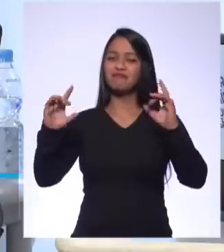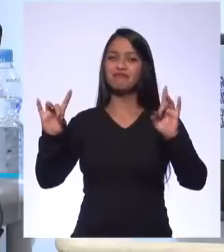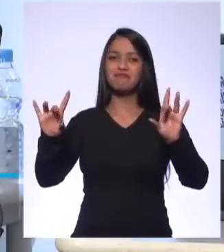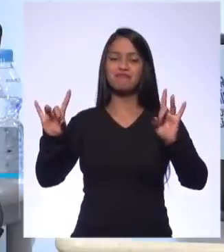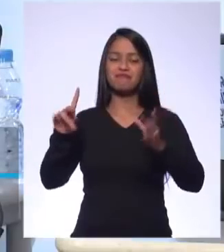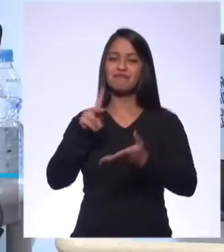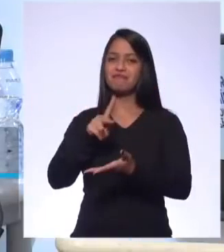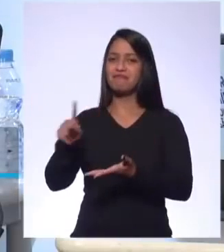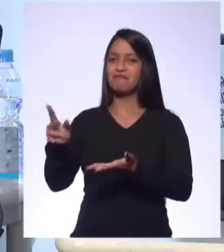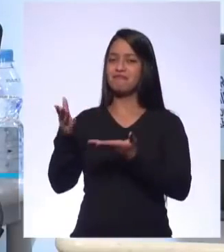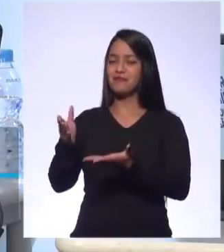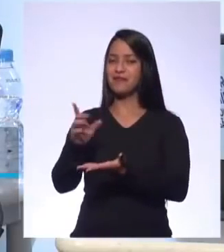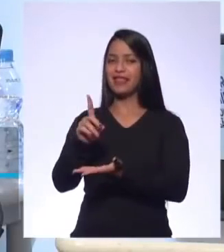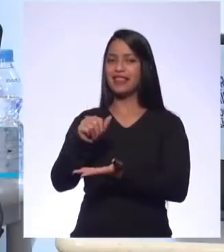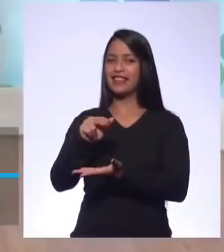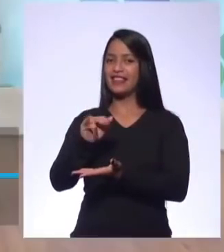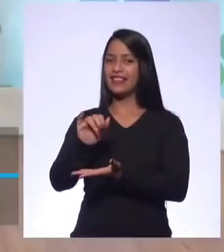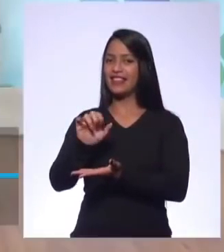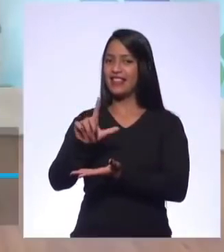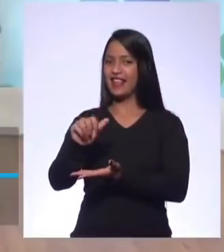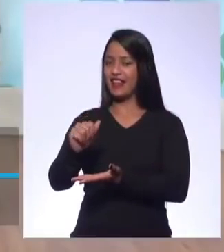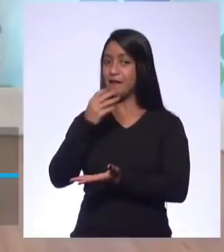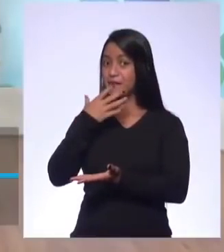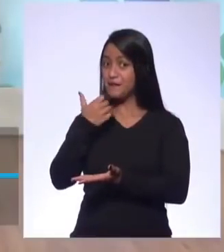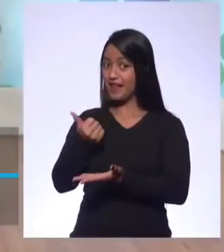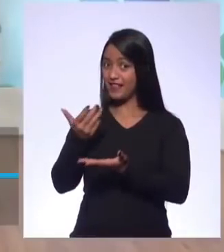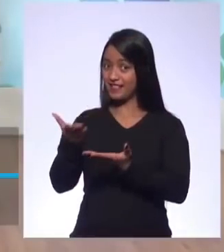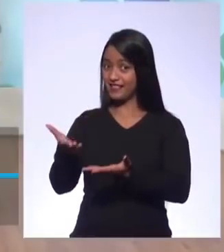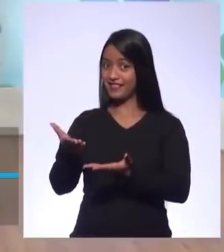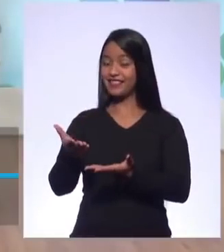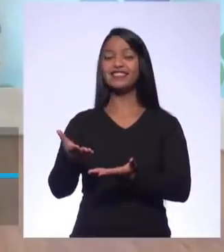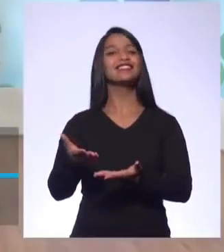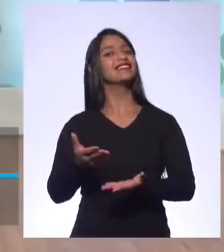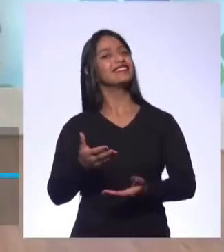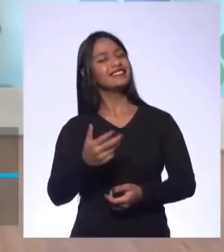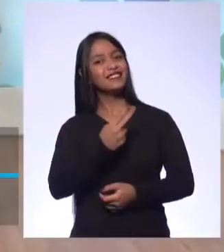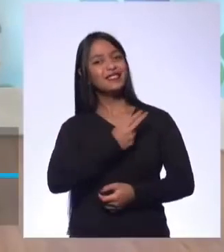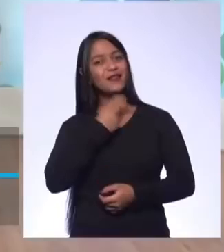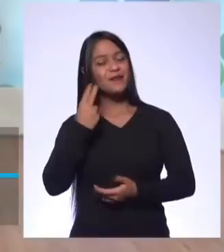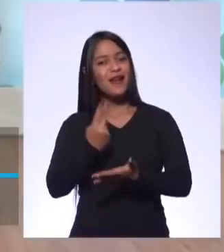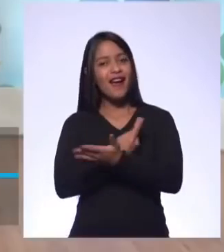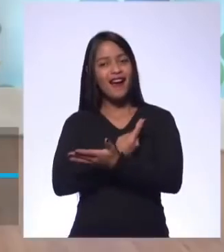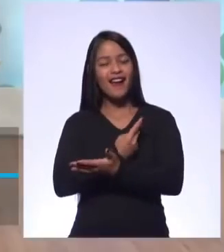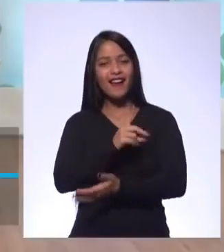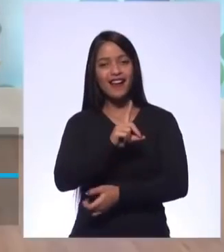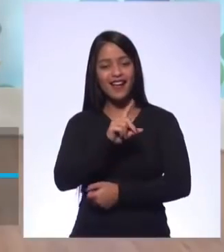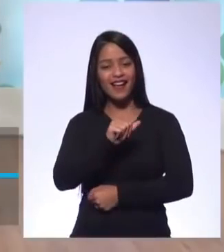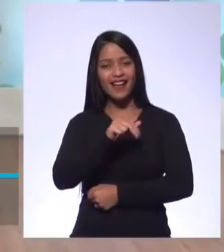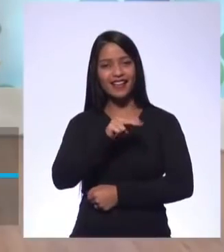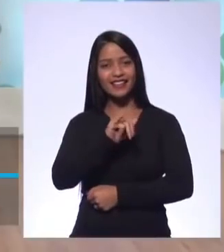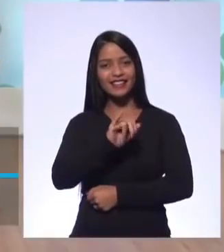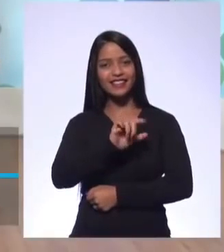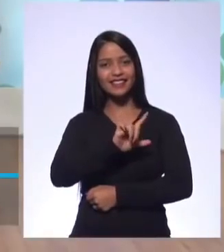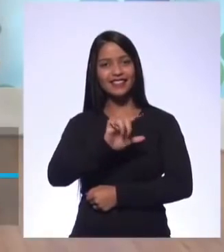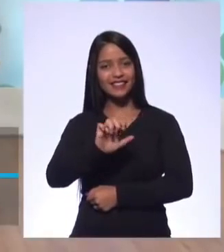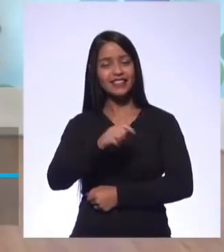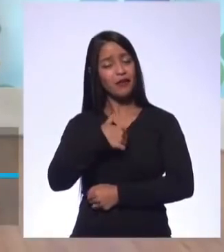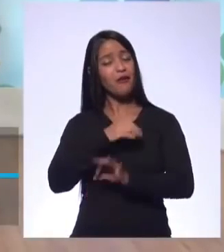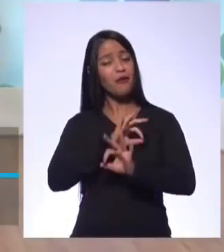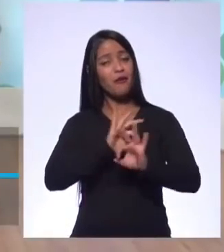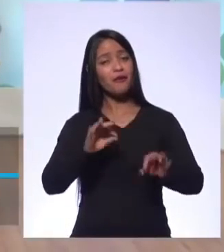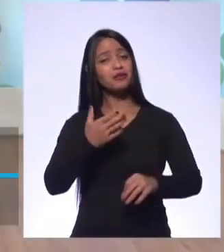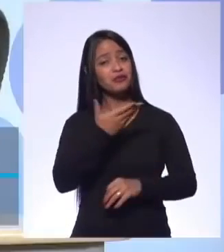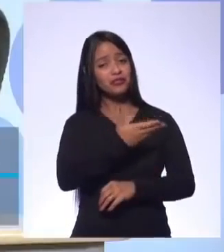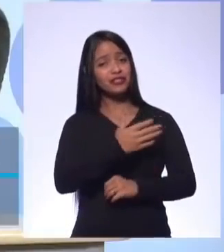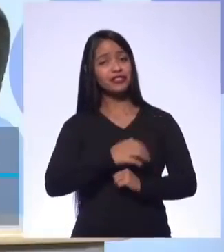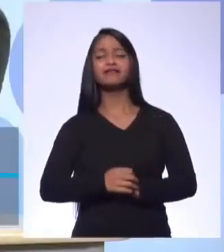professora Daniela. Tudo bem com a senhora? Daniela, olá, meu nome é Daniele. Daniele, desculpa. Tudo ótimo, como vai o senhor?